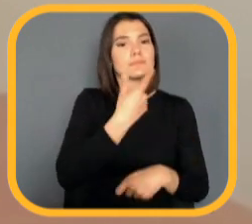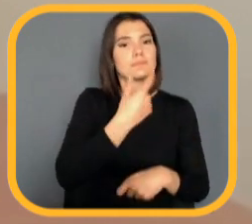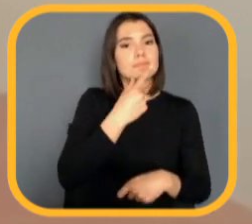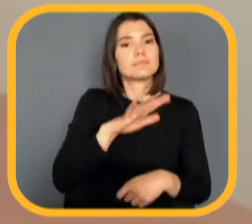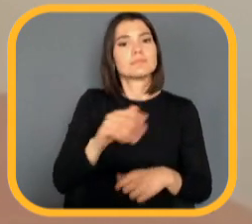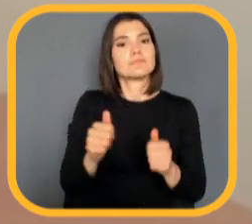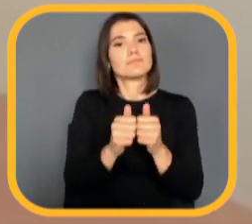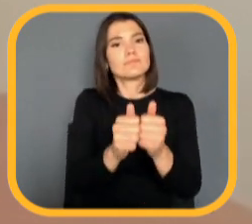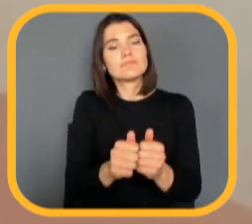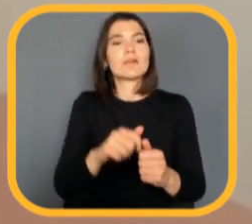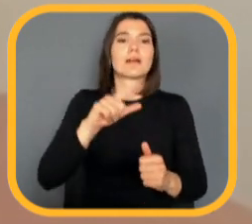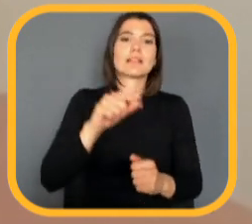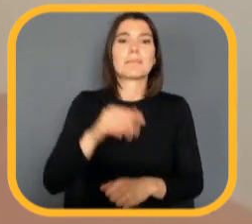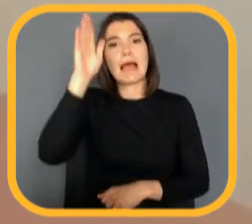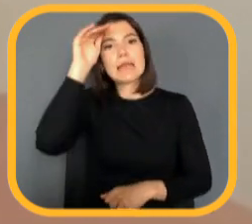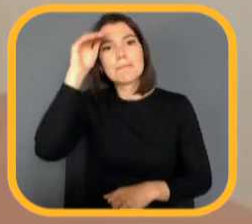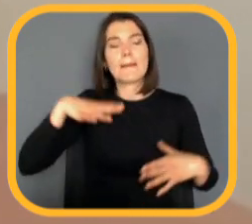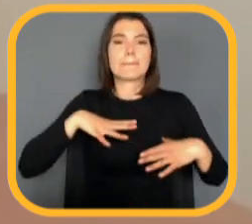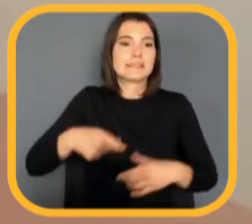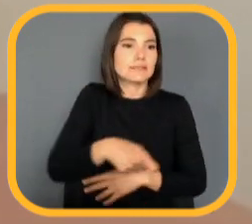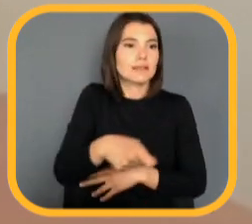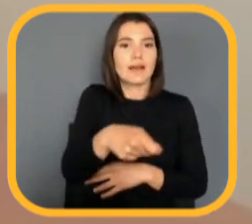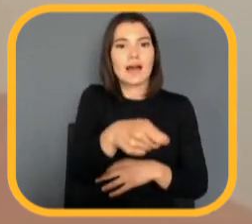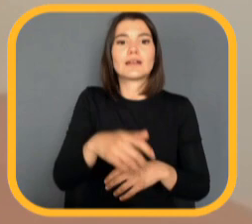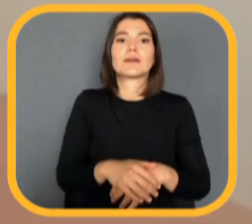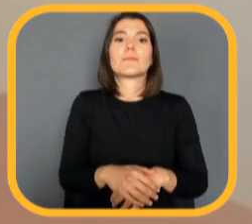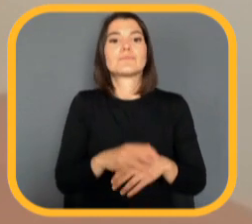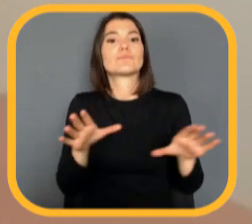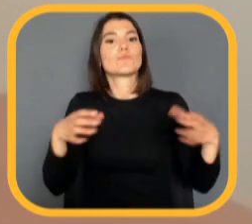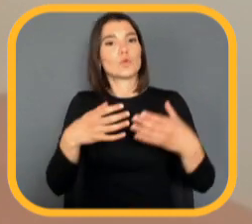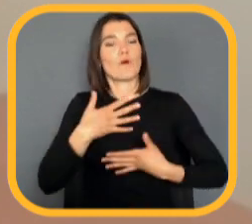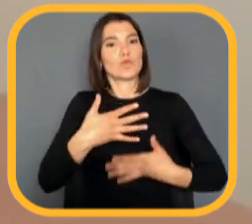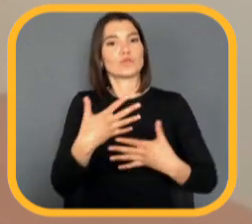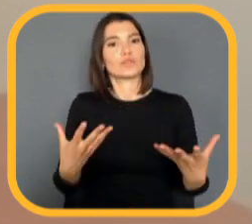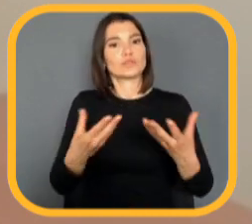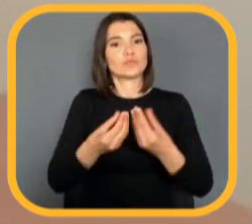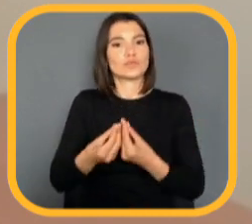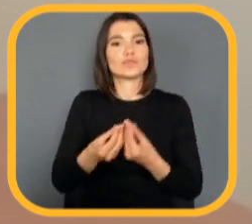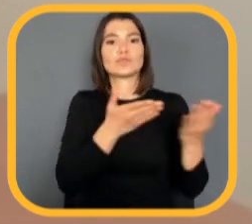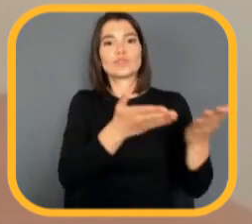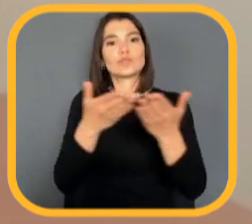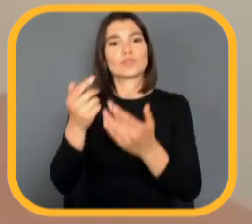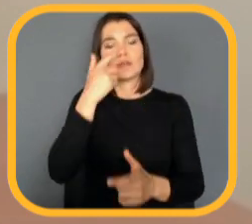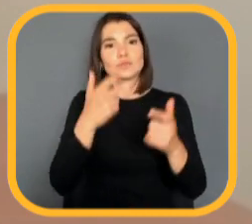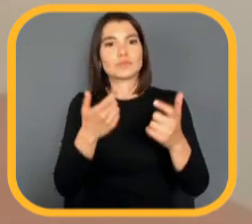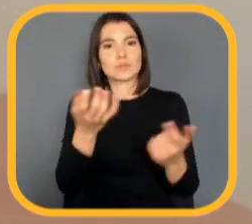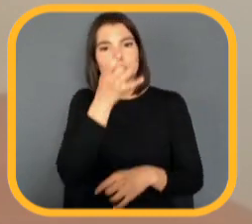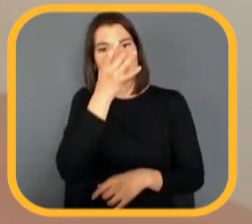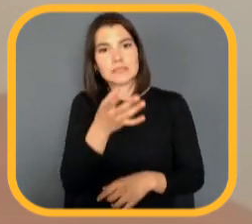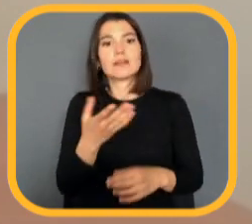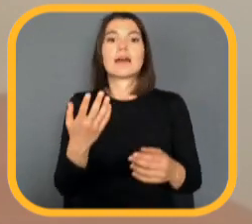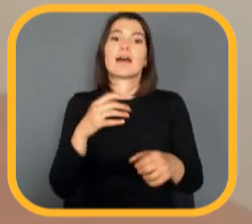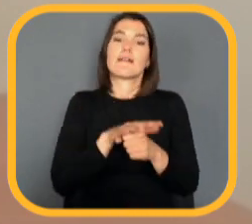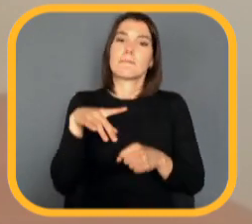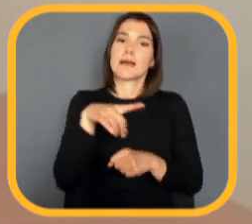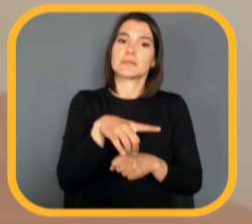à farmácia, fazer companhia e até passear o animal de estimação. Em todo o país, grupos de voluntários juntam-se para ajudar os mais frágeis a